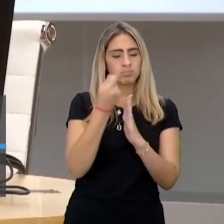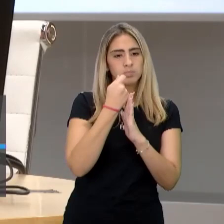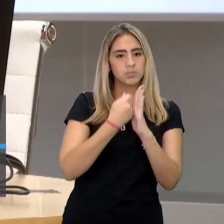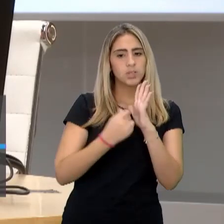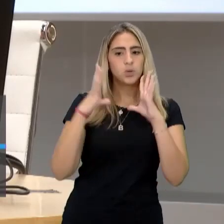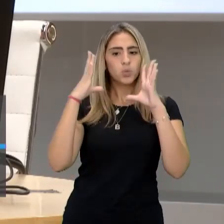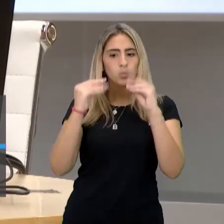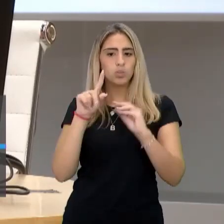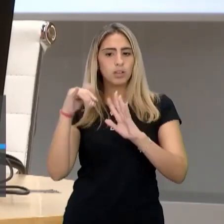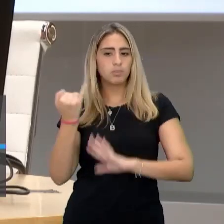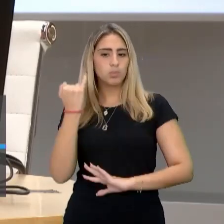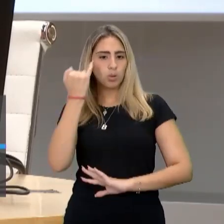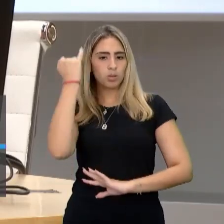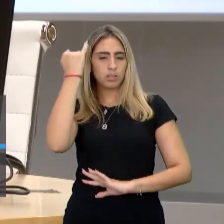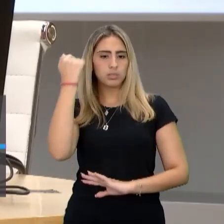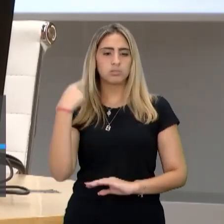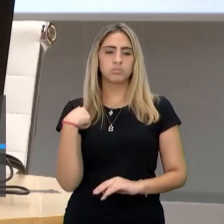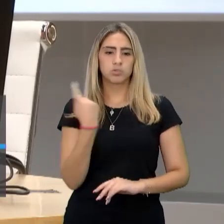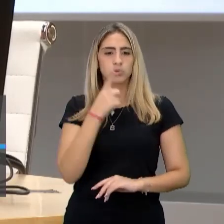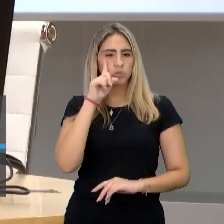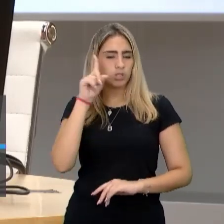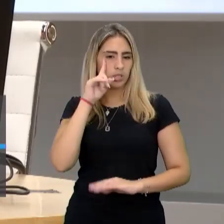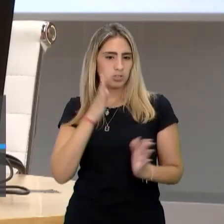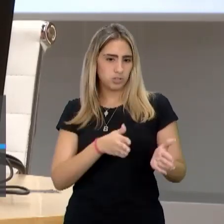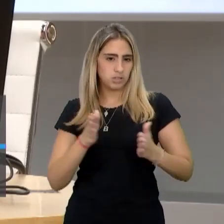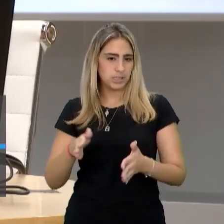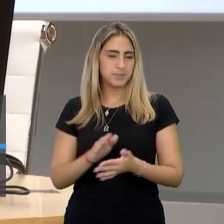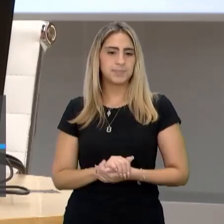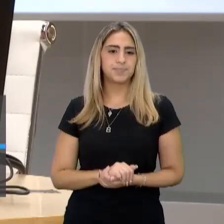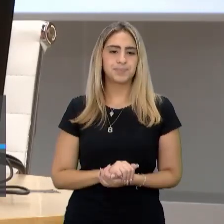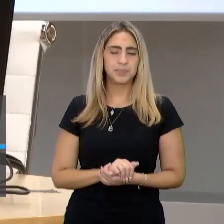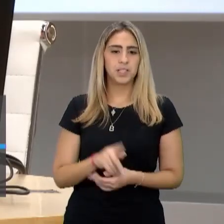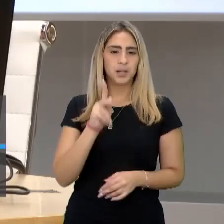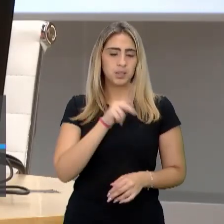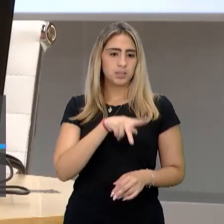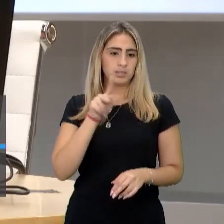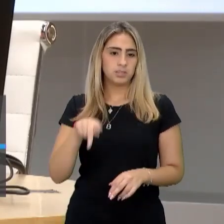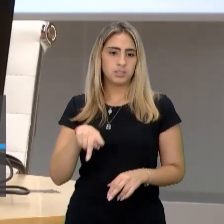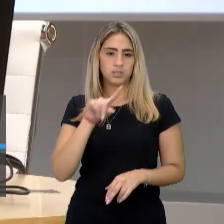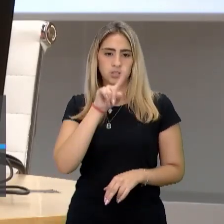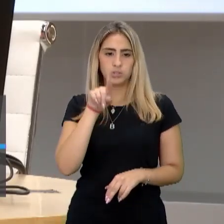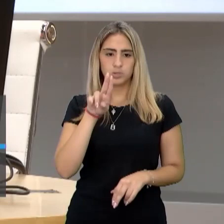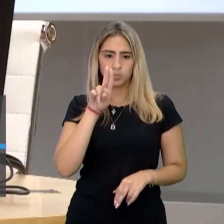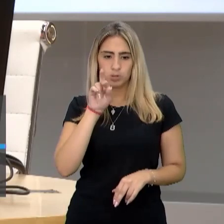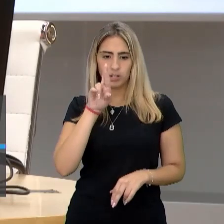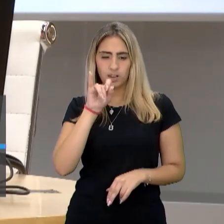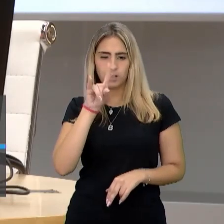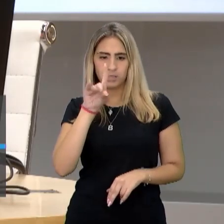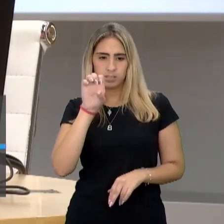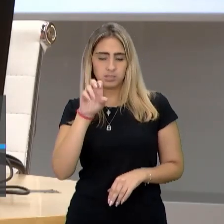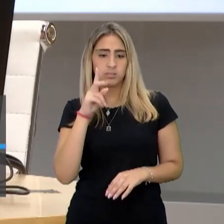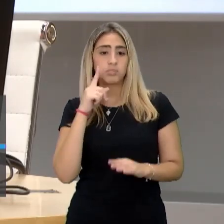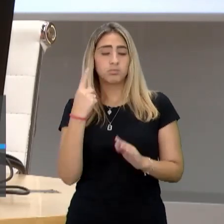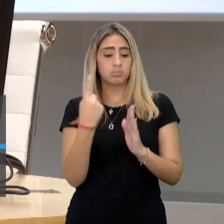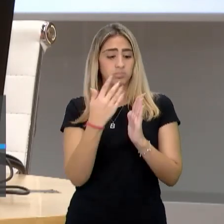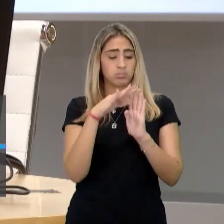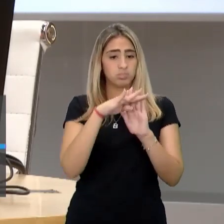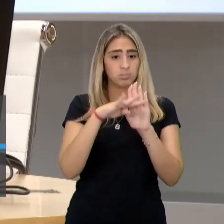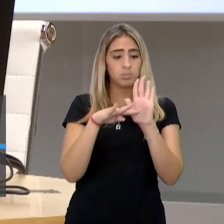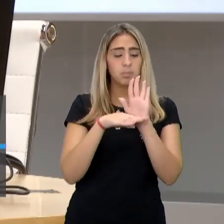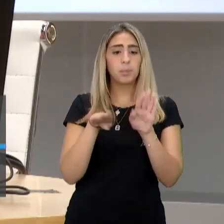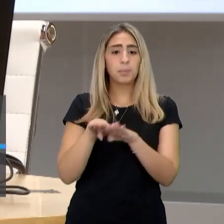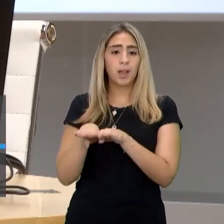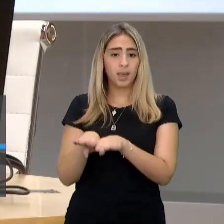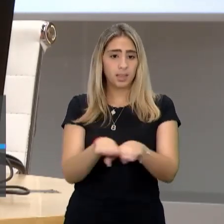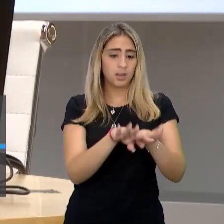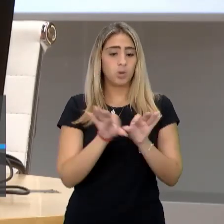tudo que é relevante para o nosso trabalho de dia a dia. A professora Zoraide, agenda serve como padrão de